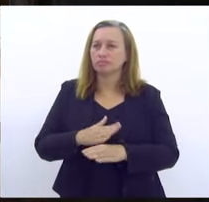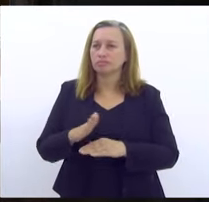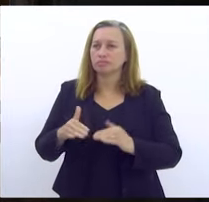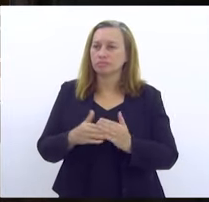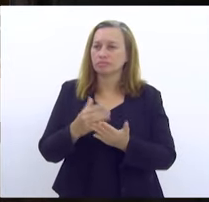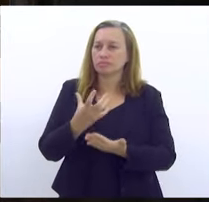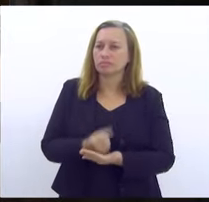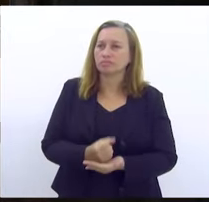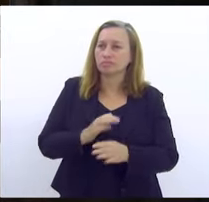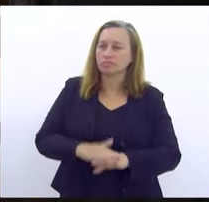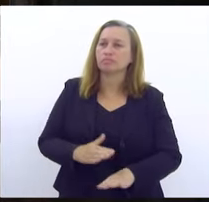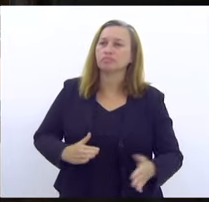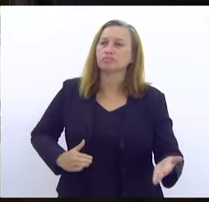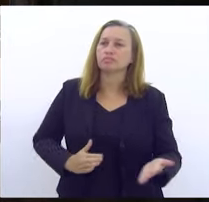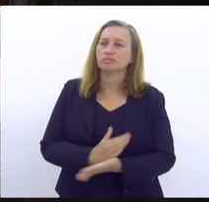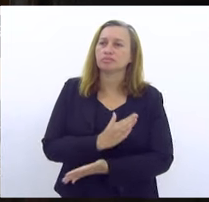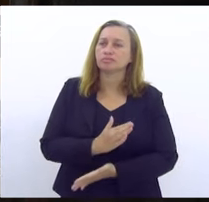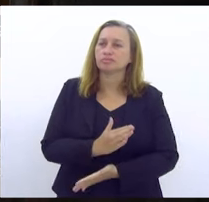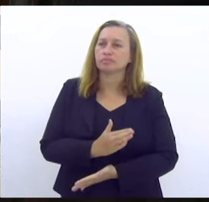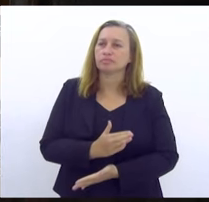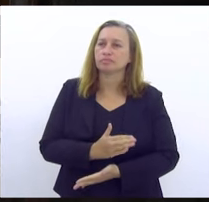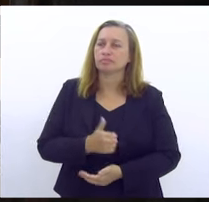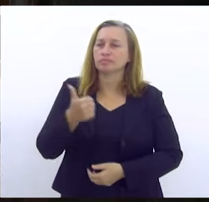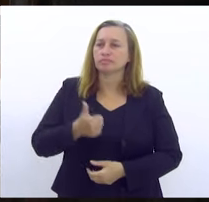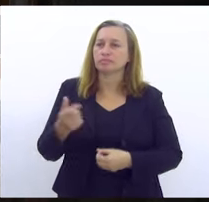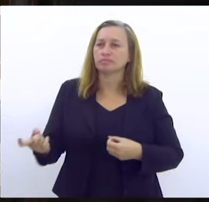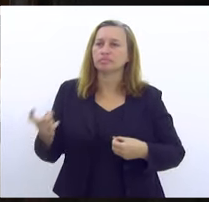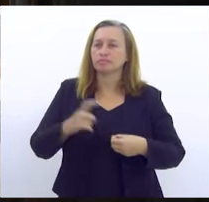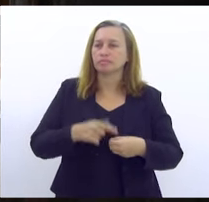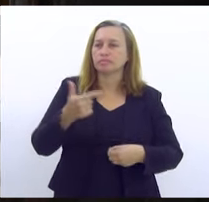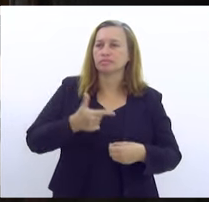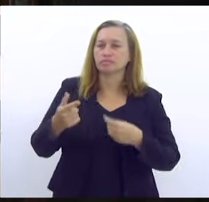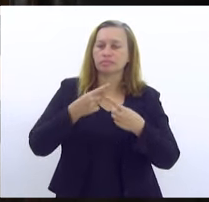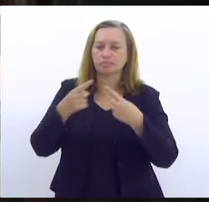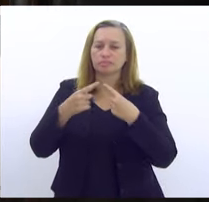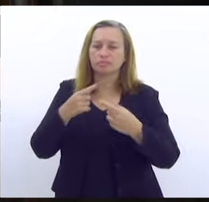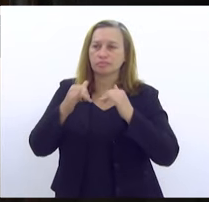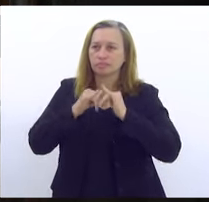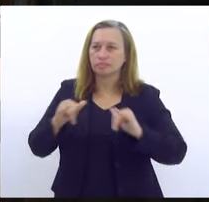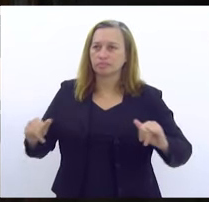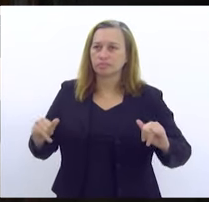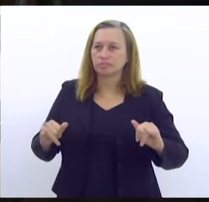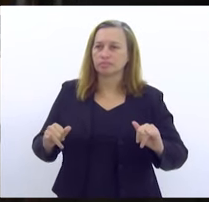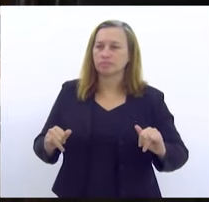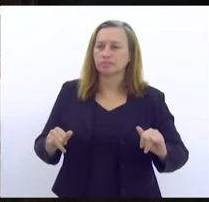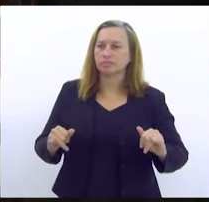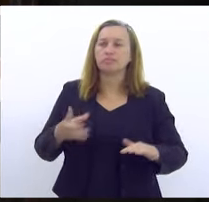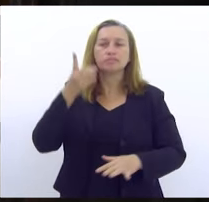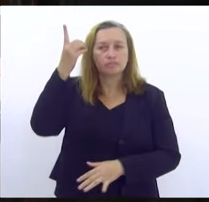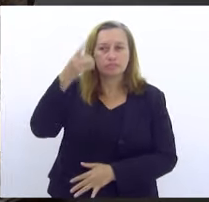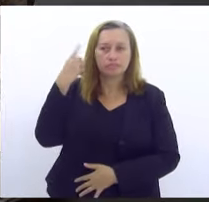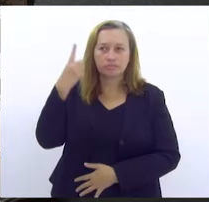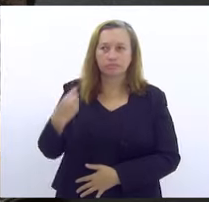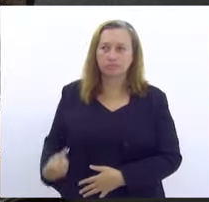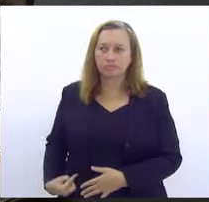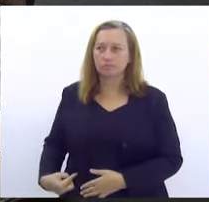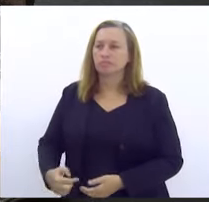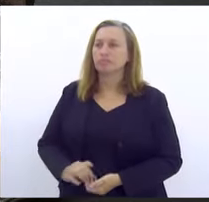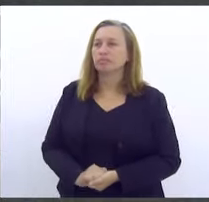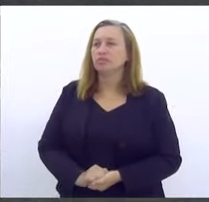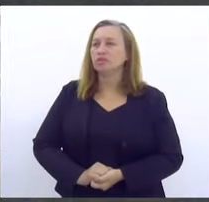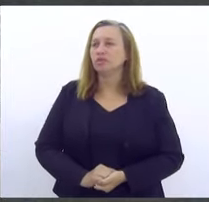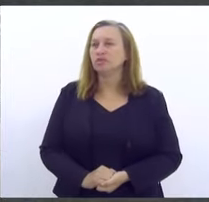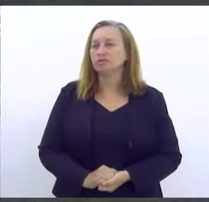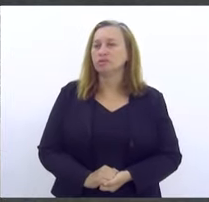votação, senhores que aprovam, mandem como estão, aprovado em primeira, retorno em segundo. Para a declaração de voto, a autora, a deputada Dani Balbi.